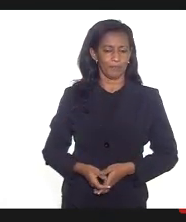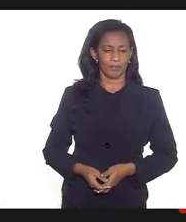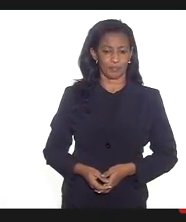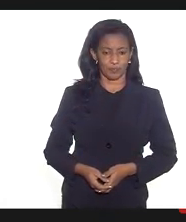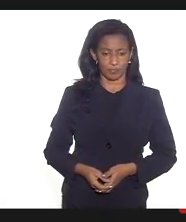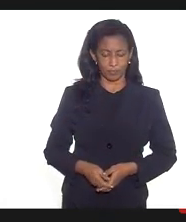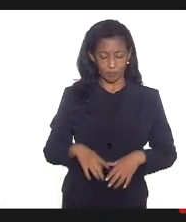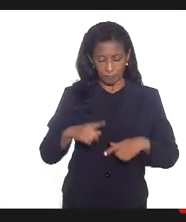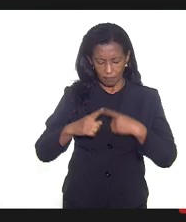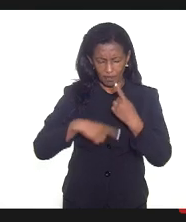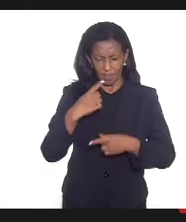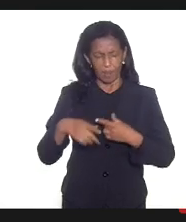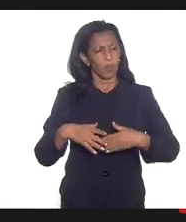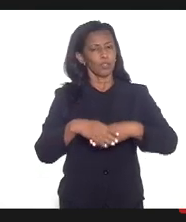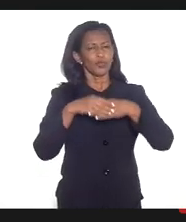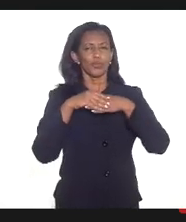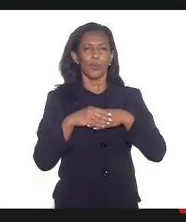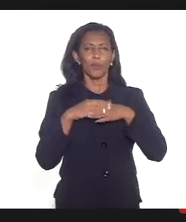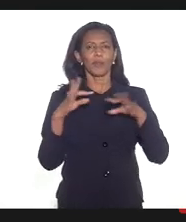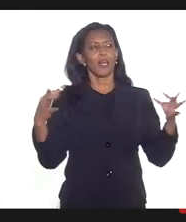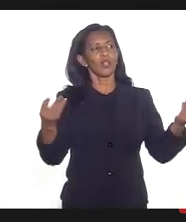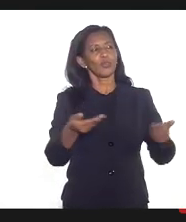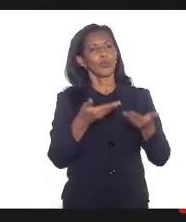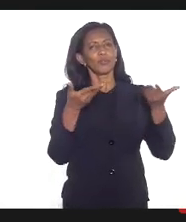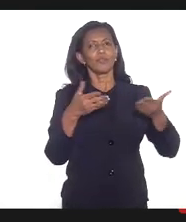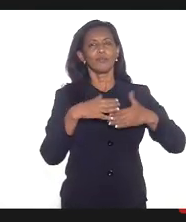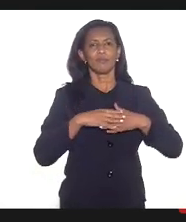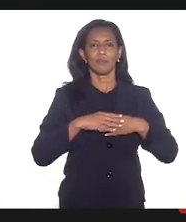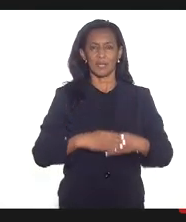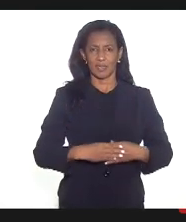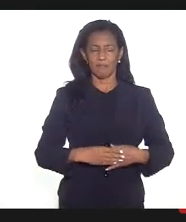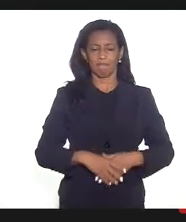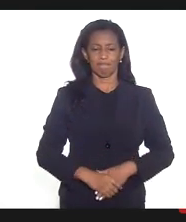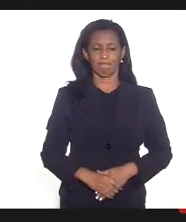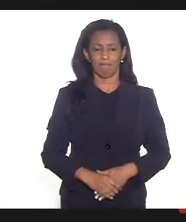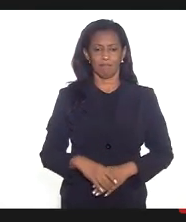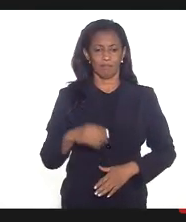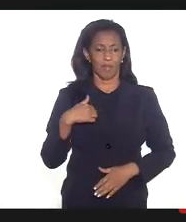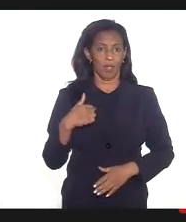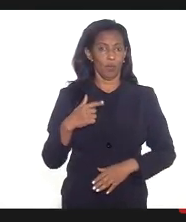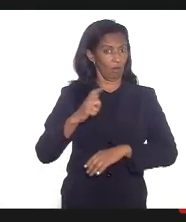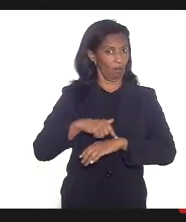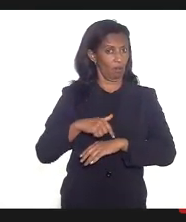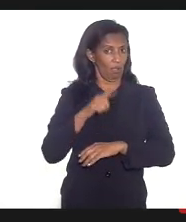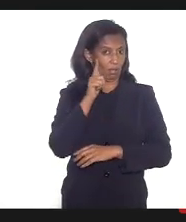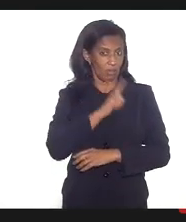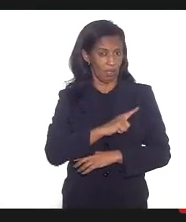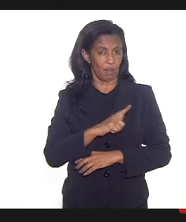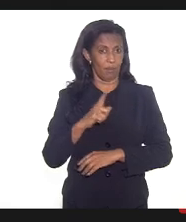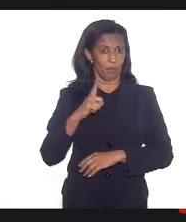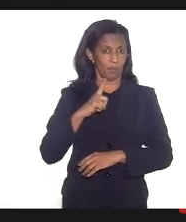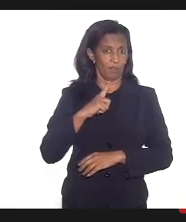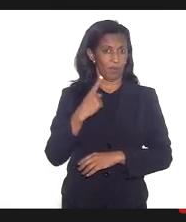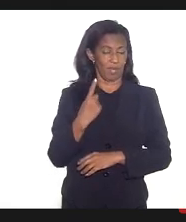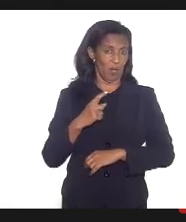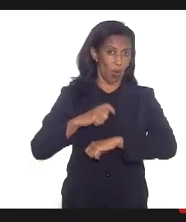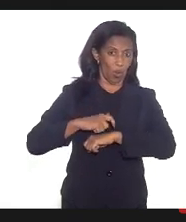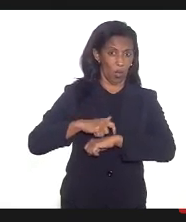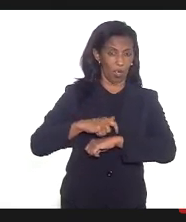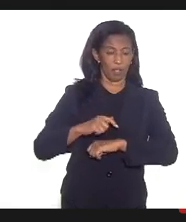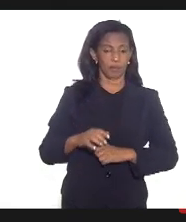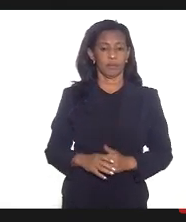de cumprimentar todos os presentes eu não vou que ganhar um pouco mais de tempo que a gente tem um